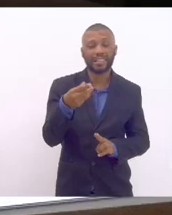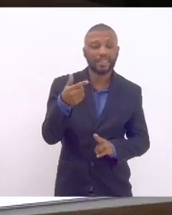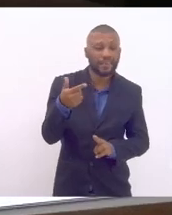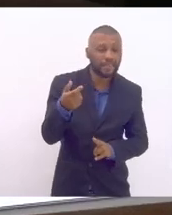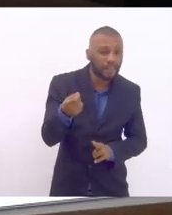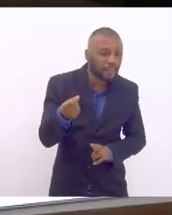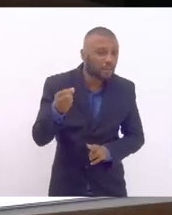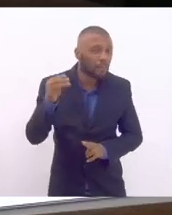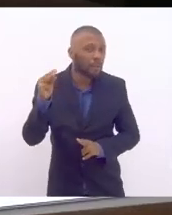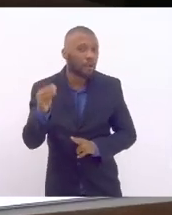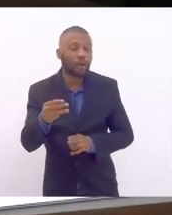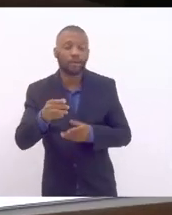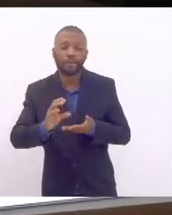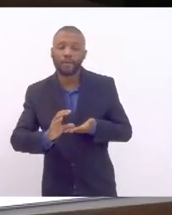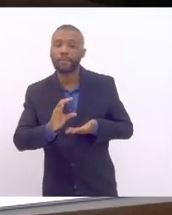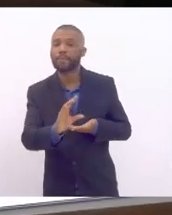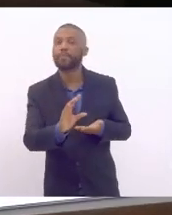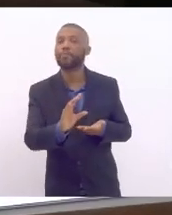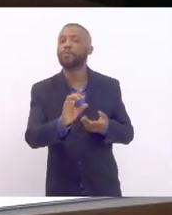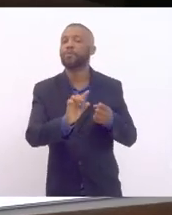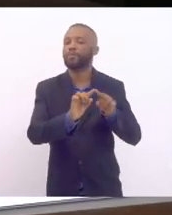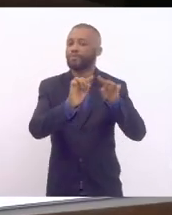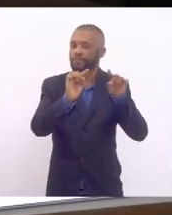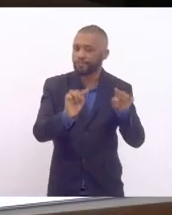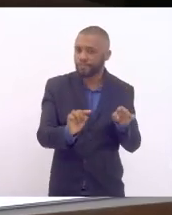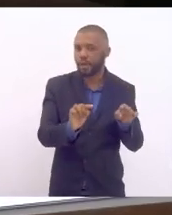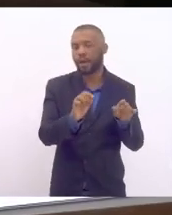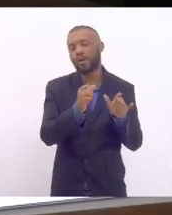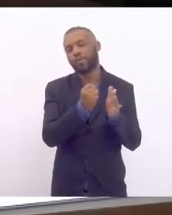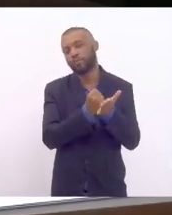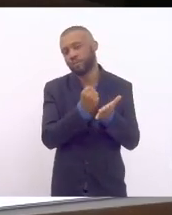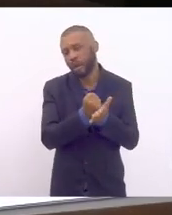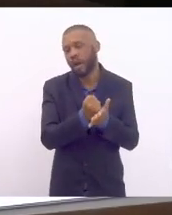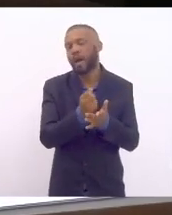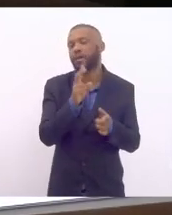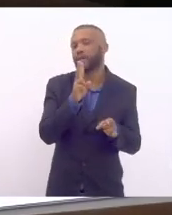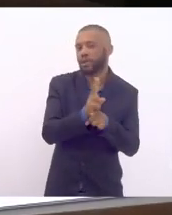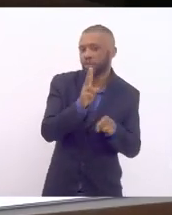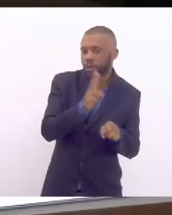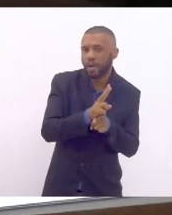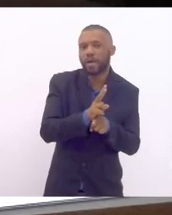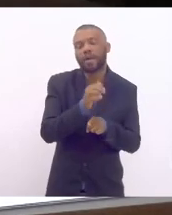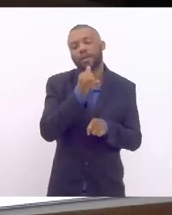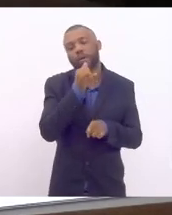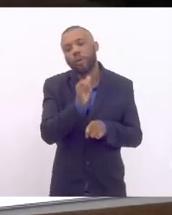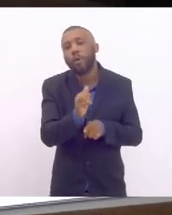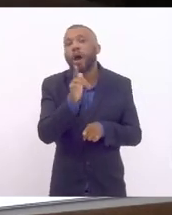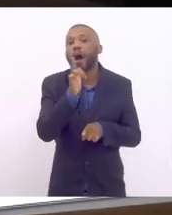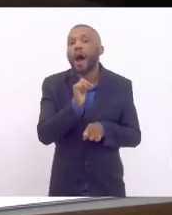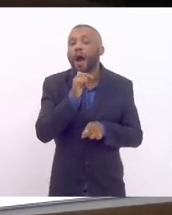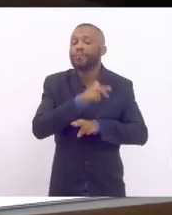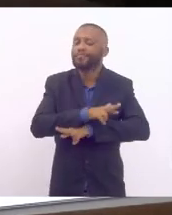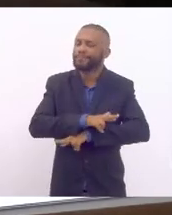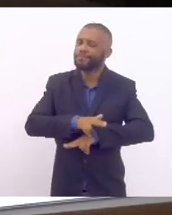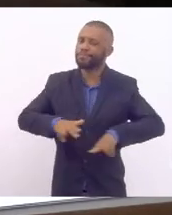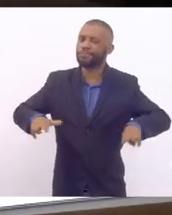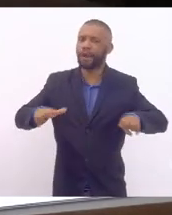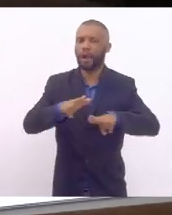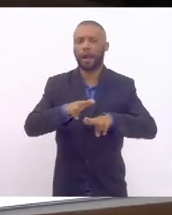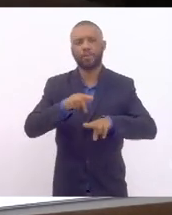hoje vai para o funcionamento dos nossos hospitais paga segurança luz a água uma série de serviços